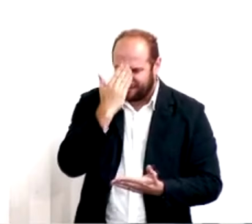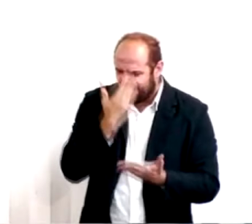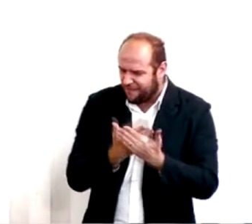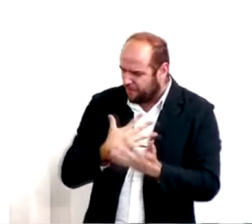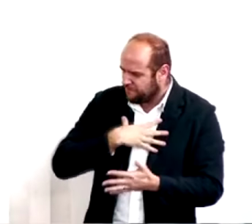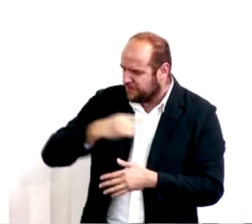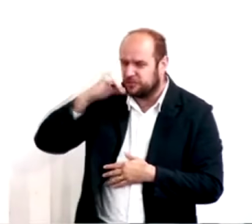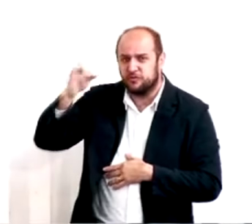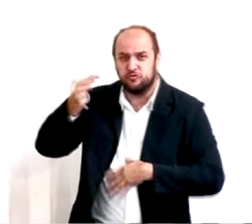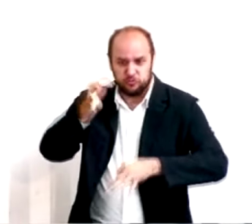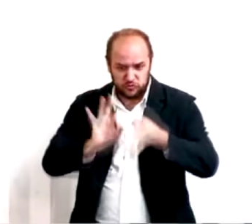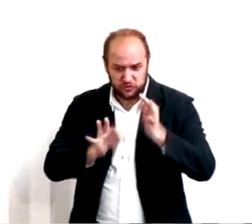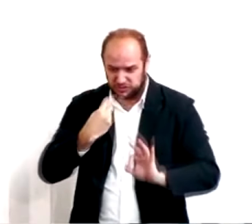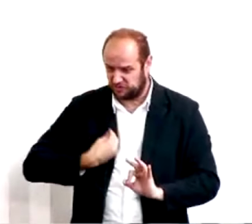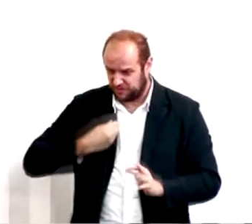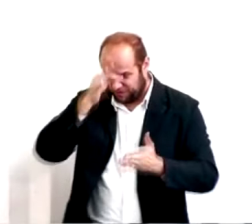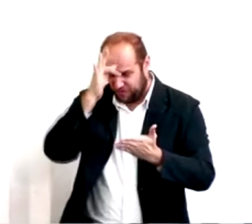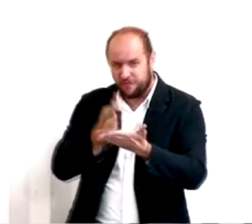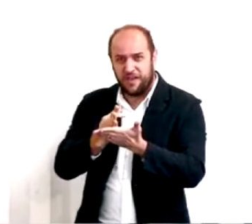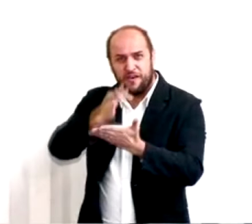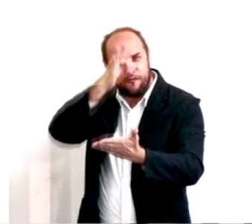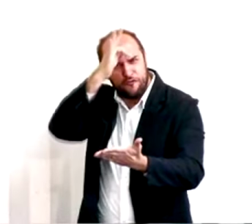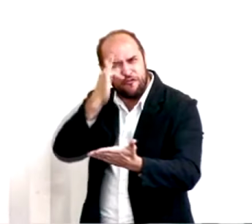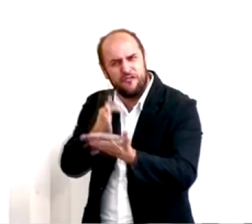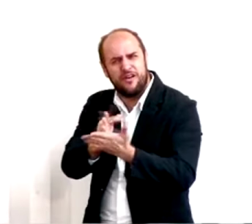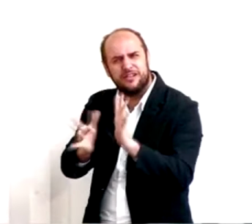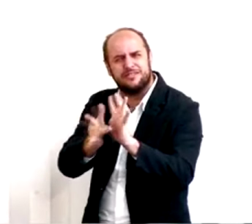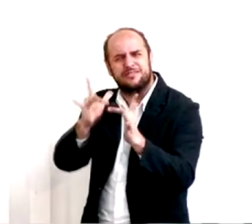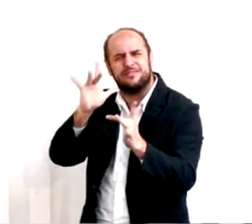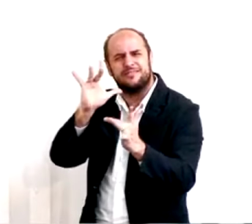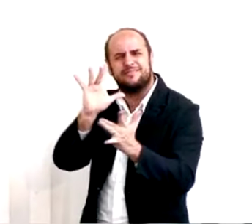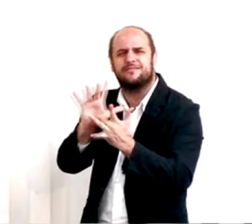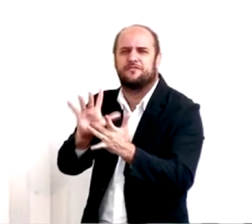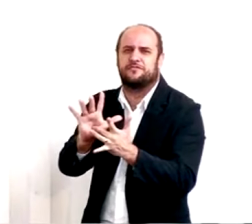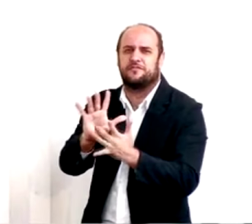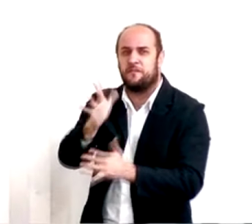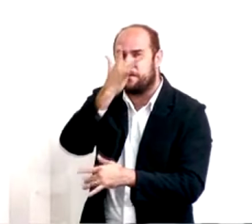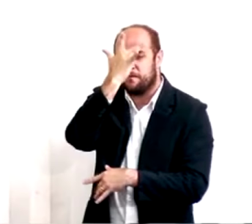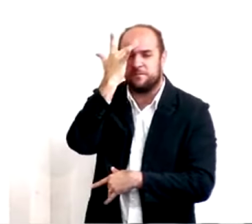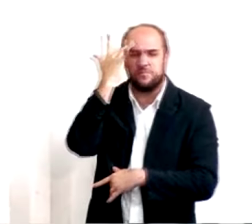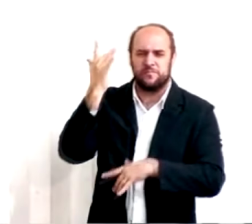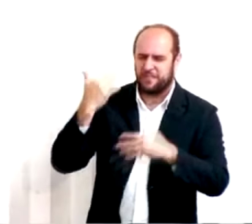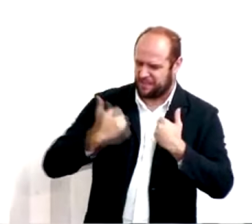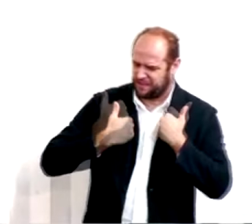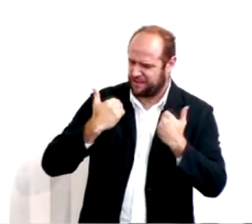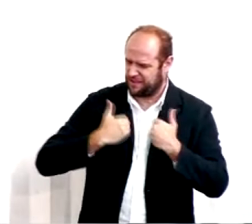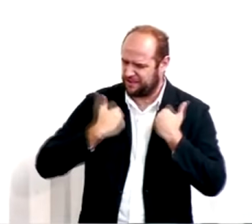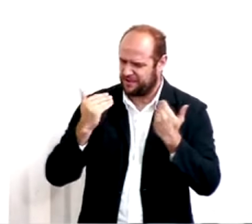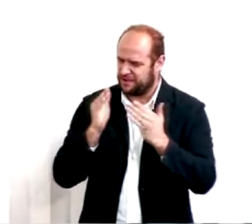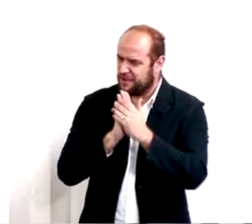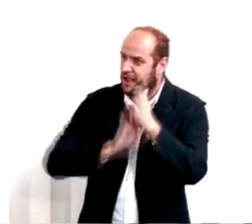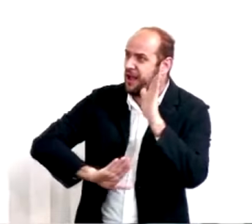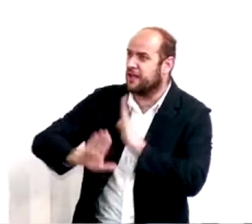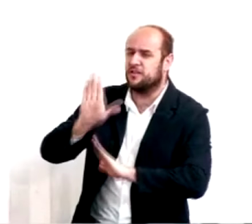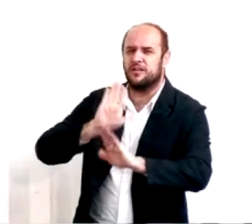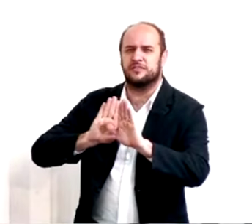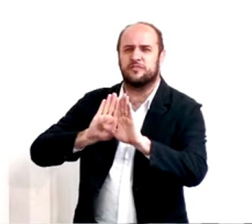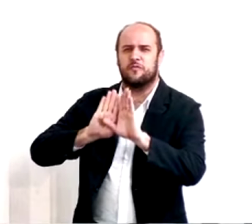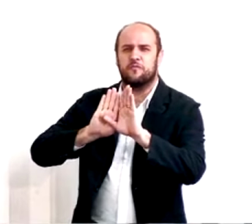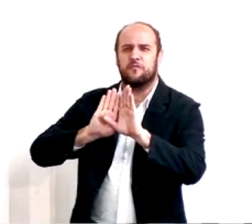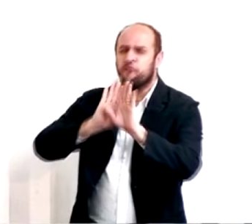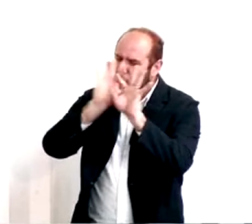justo que vive pela fé a fé no filho e todos aqueles que se alegram na Adoração se alegram